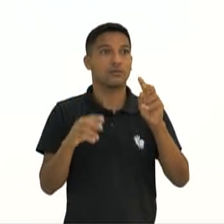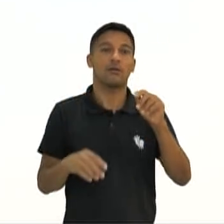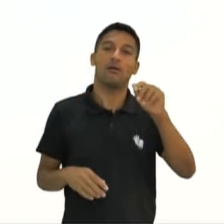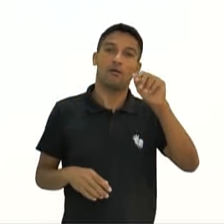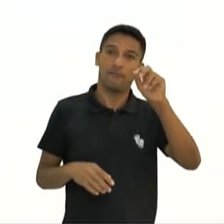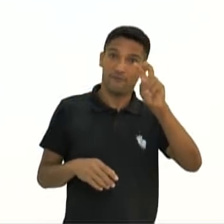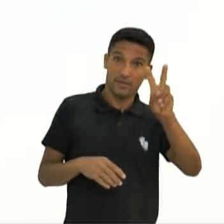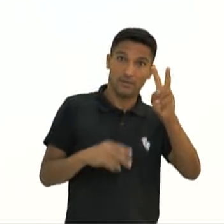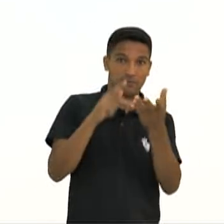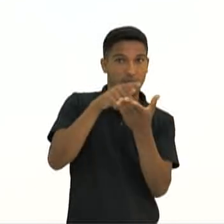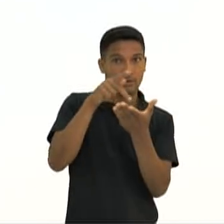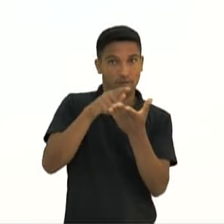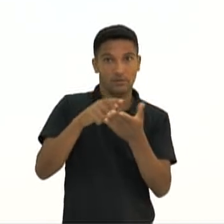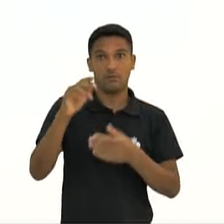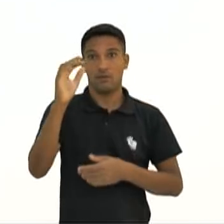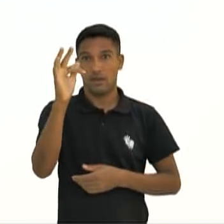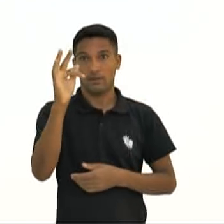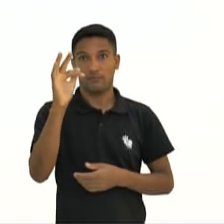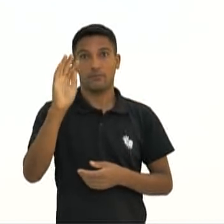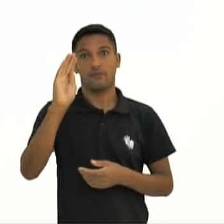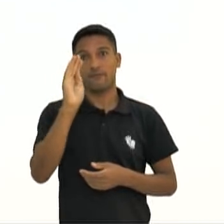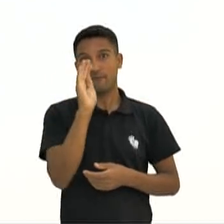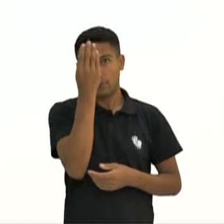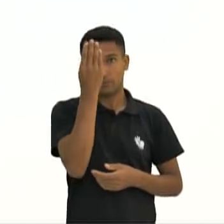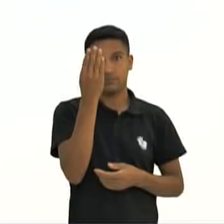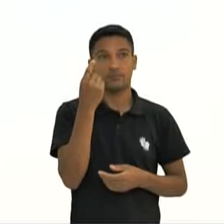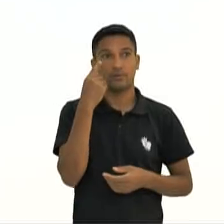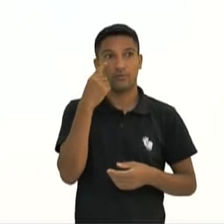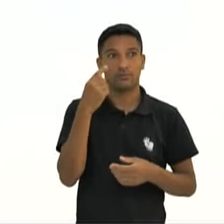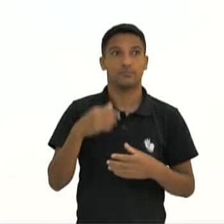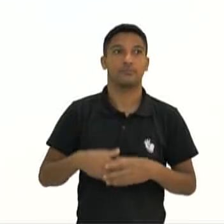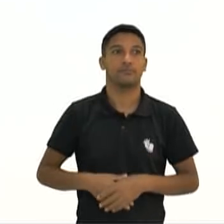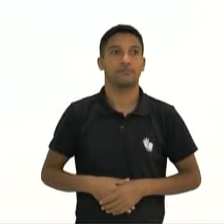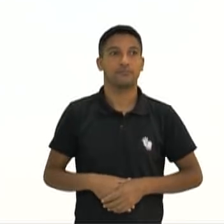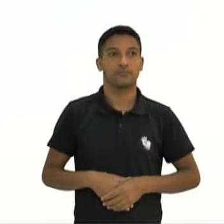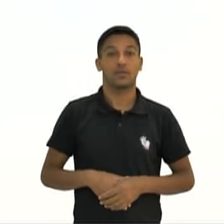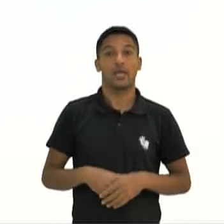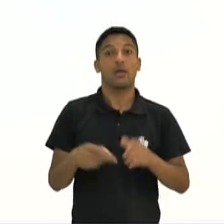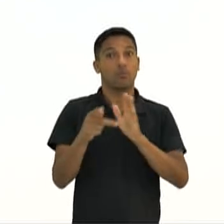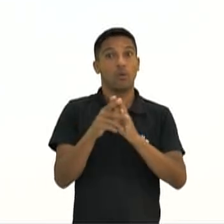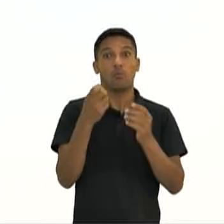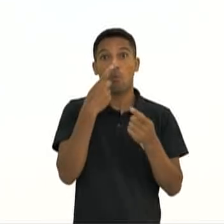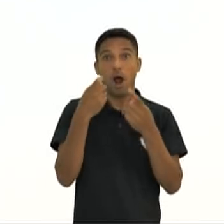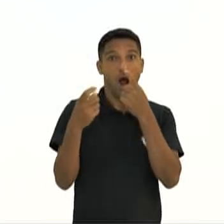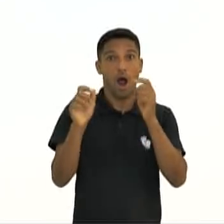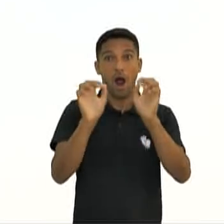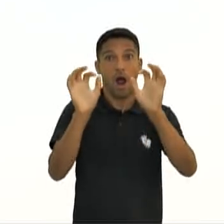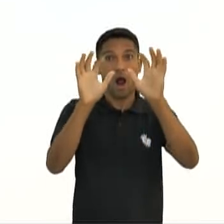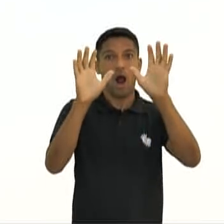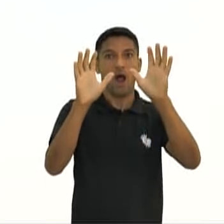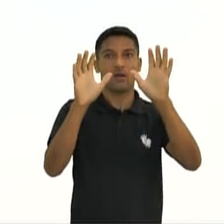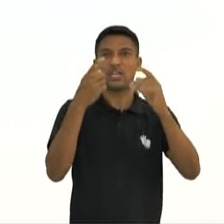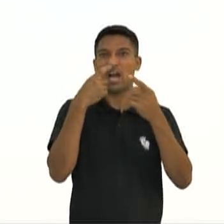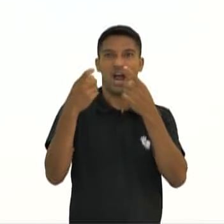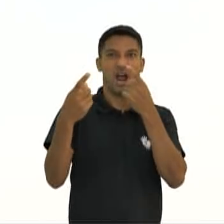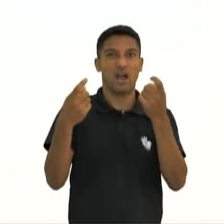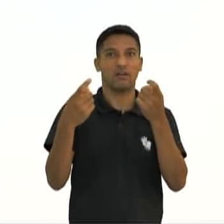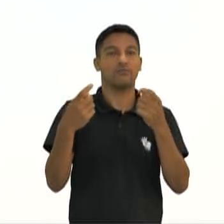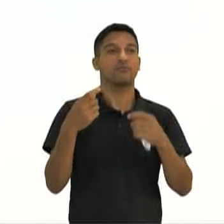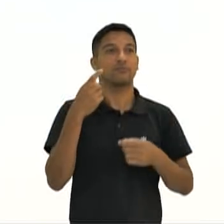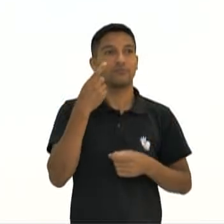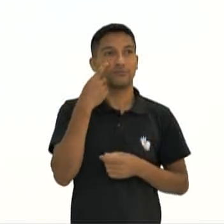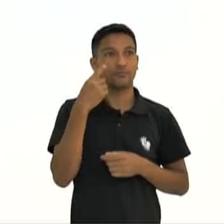verdadeiro e F para falso. Na primeira alternativa ligada à poluição, nós vamos marcar verdadeiro ou